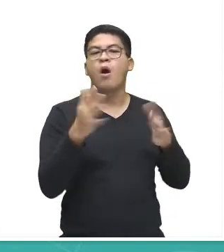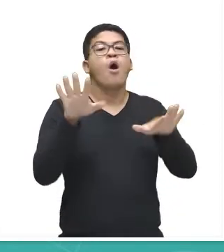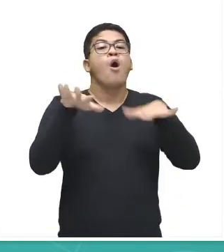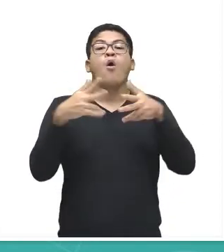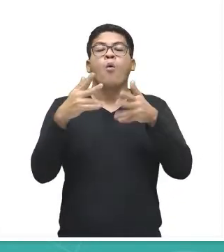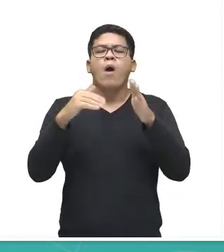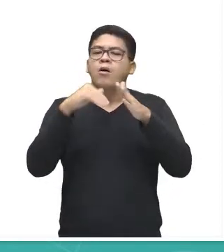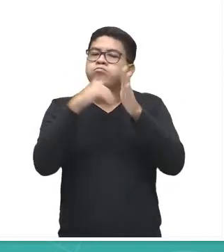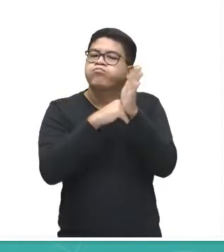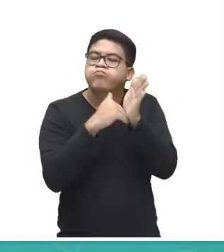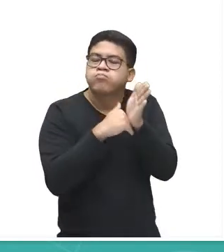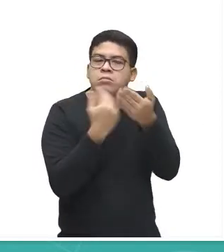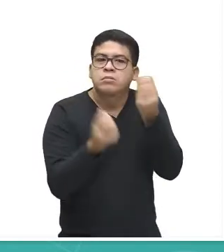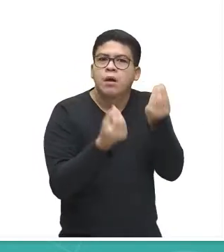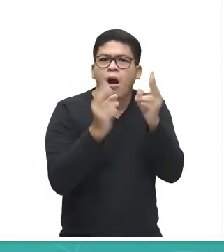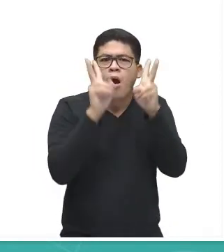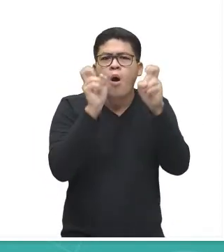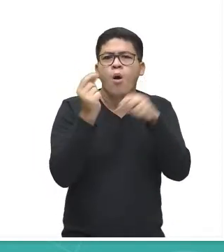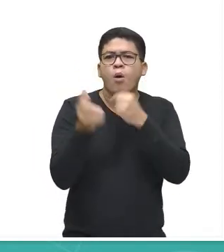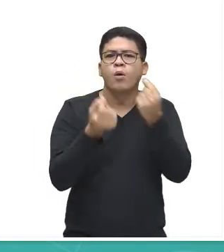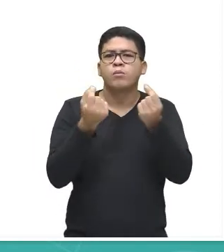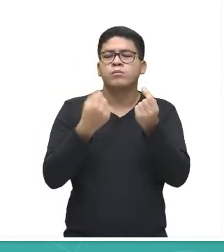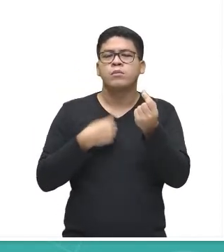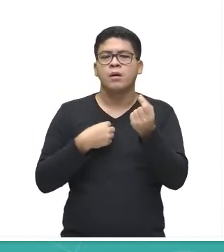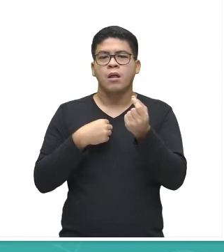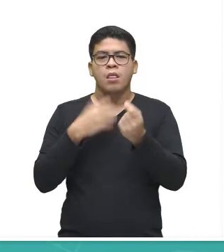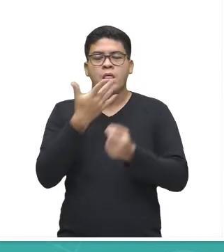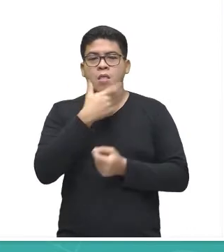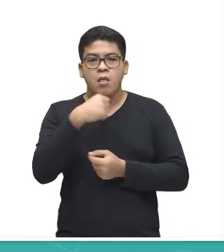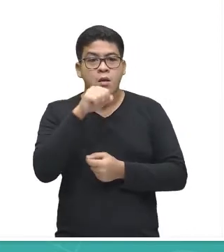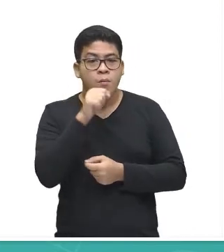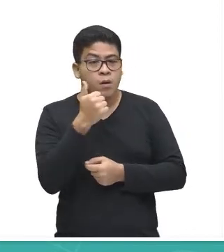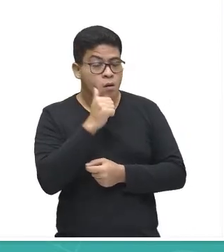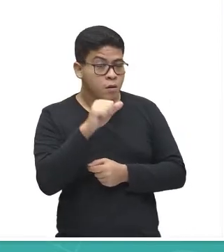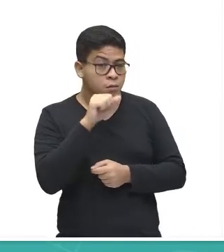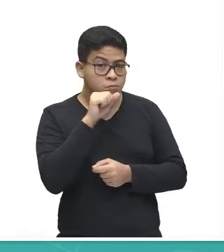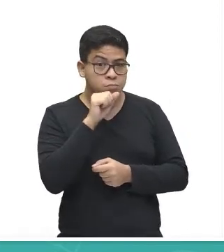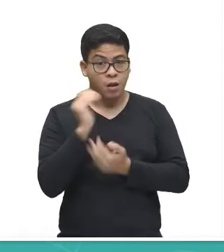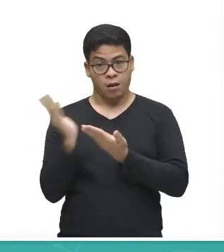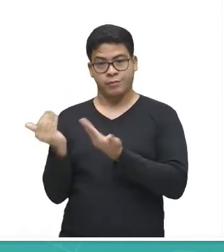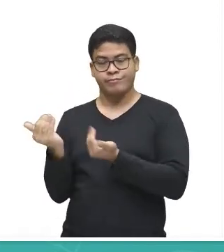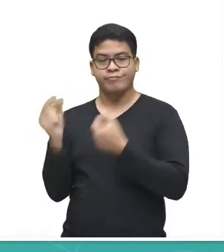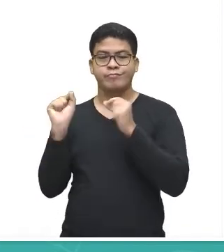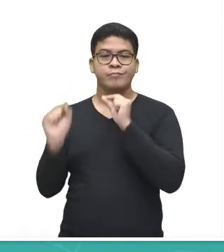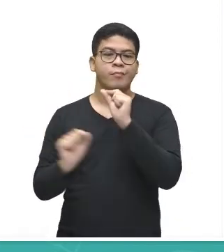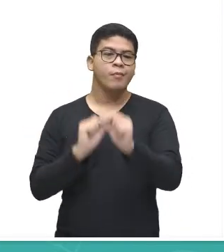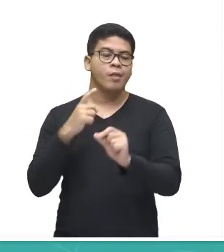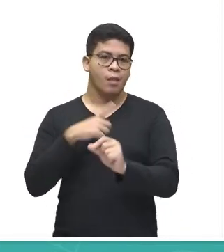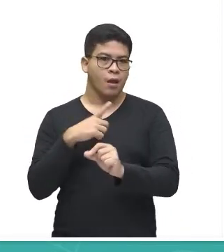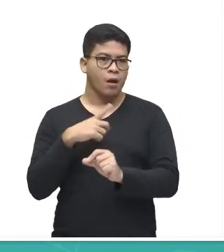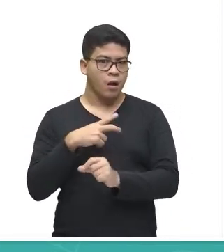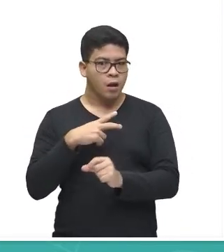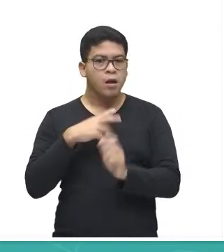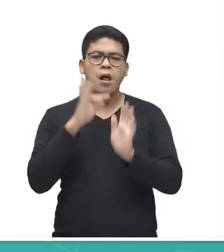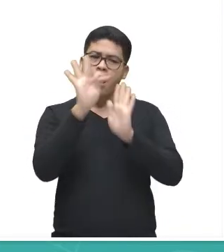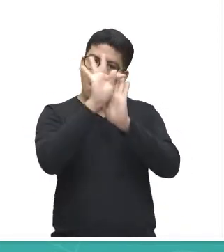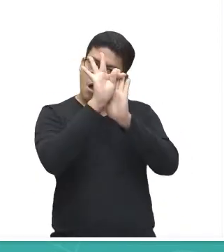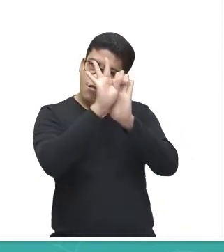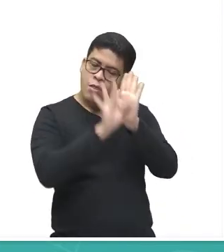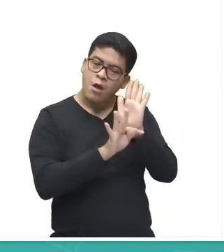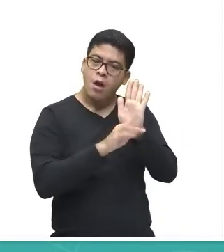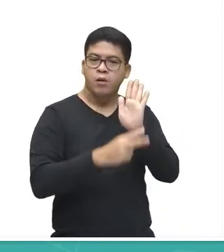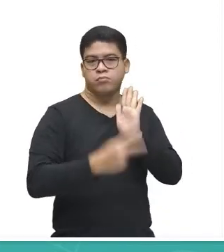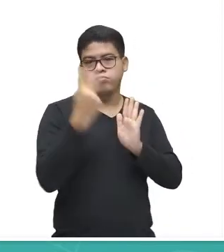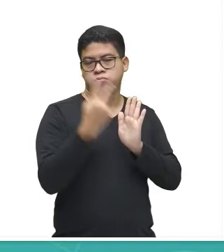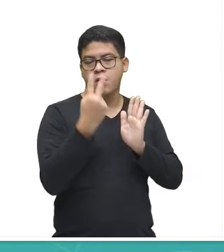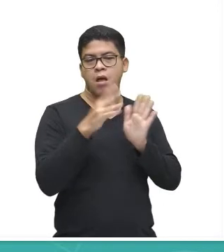bom entendimento entre pais e adolescentes? E na questão 2, leiam bastante, assim, com bastante atenção esse